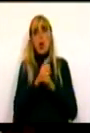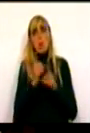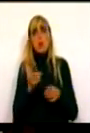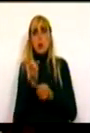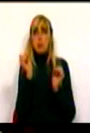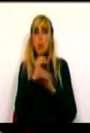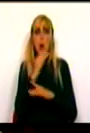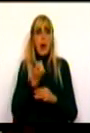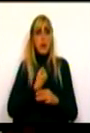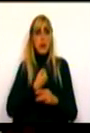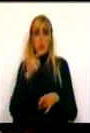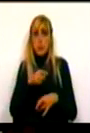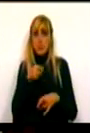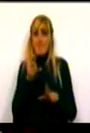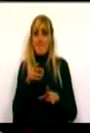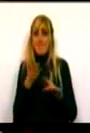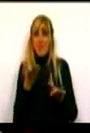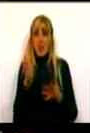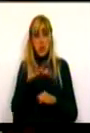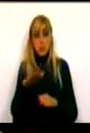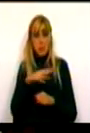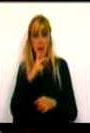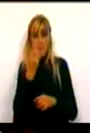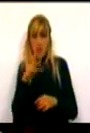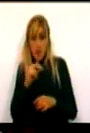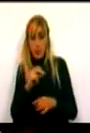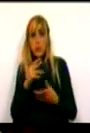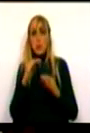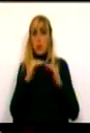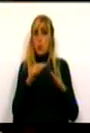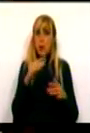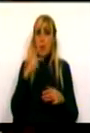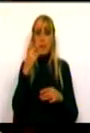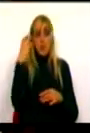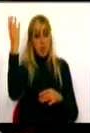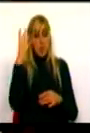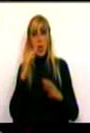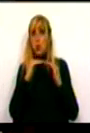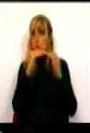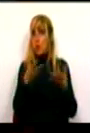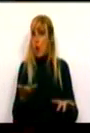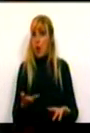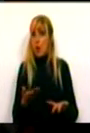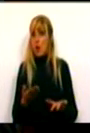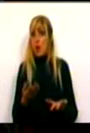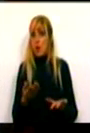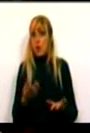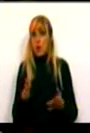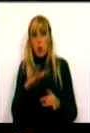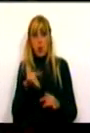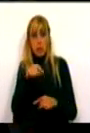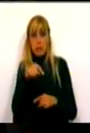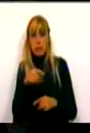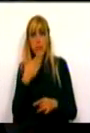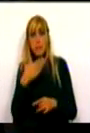identificador nichos passos entre amarante no youtube e vimeo youtube tem preta circunstância eu